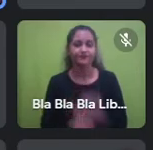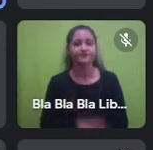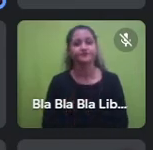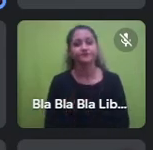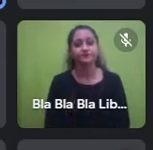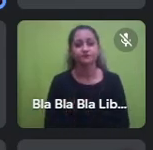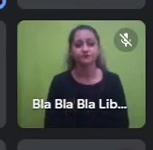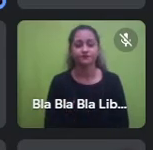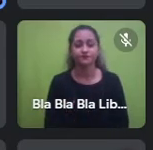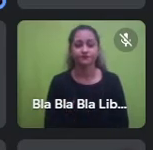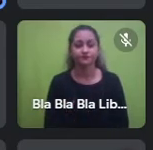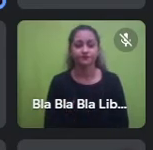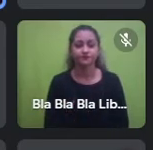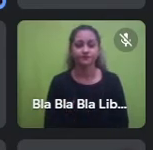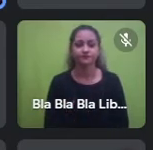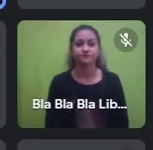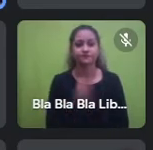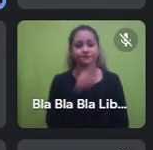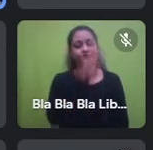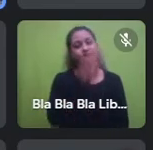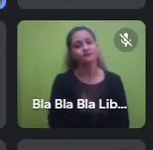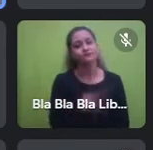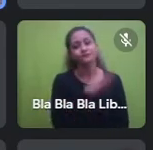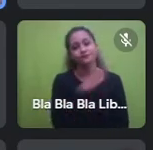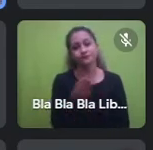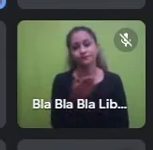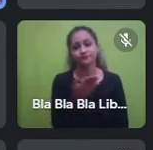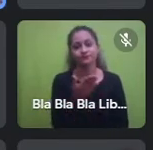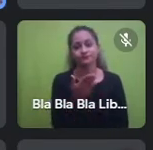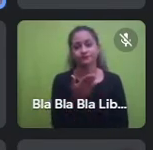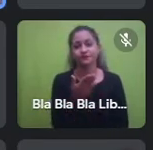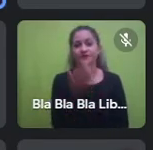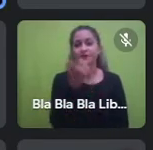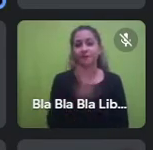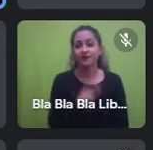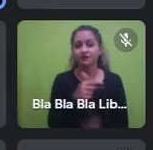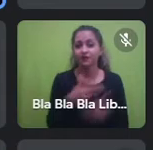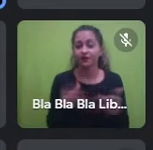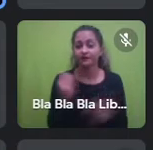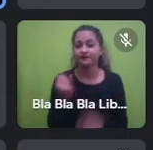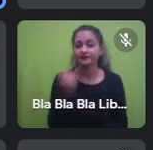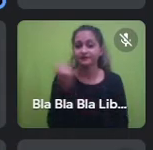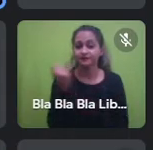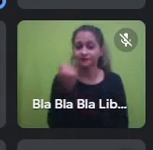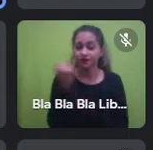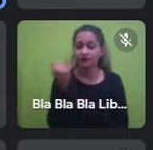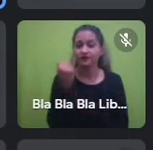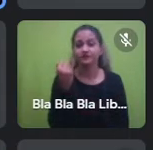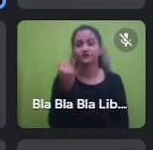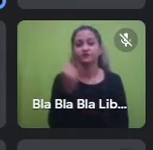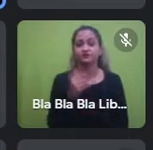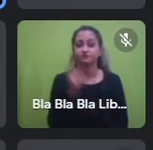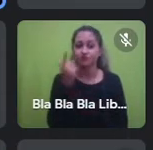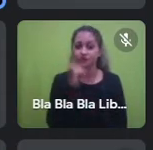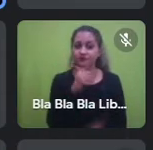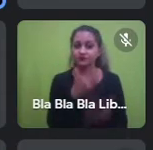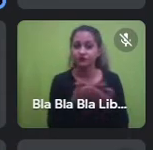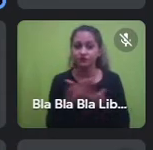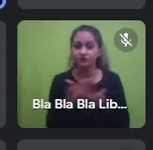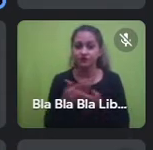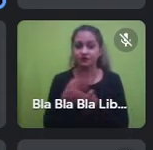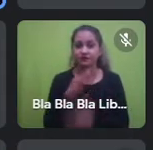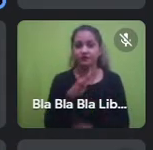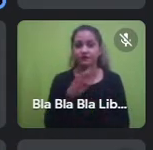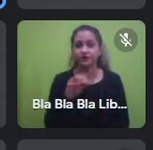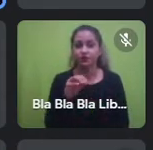mostrar uma coisa para vocês. Isso aqui é a tabela. Mais uma coisa que é importante a gente estudar o fator de bioacumulação. Aqui, isso aqui é resultado